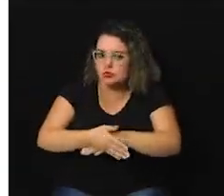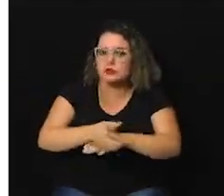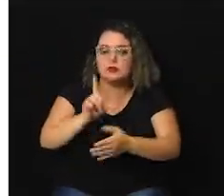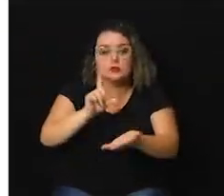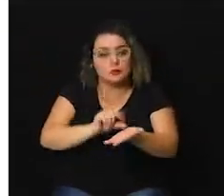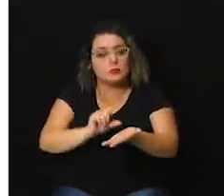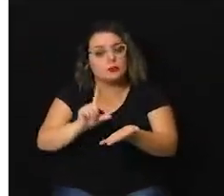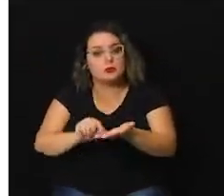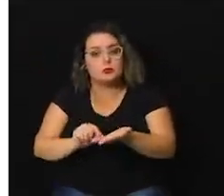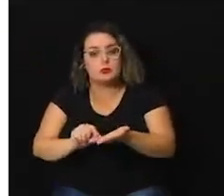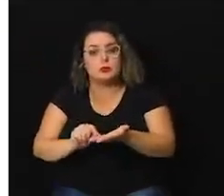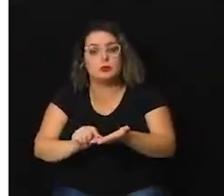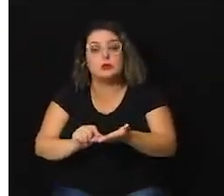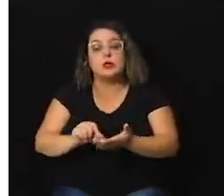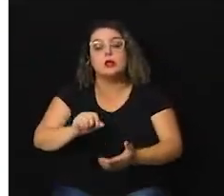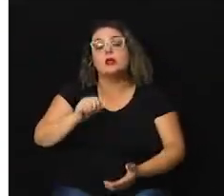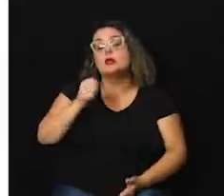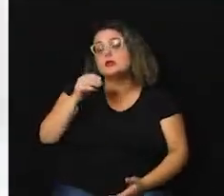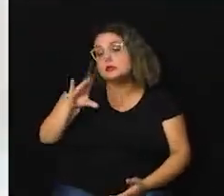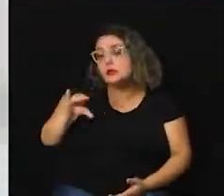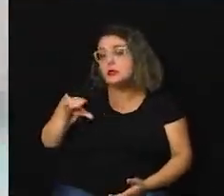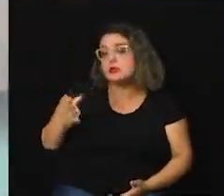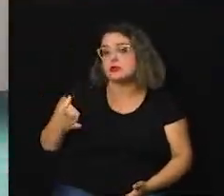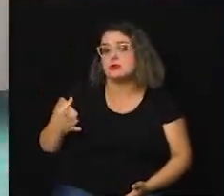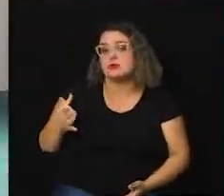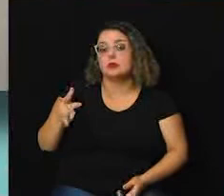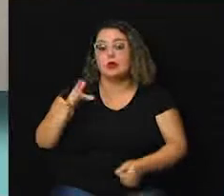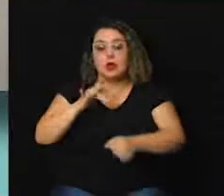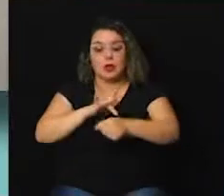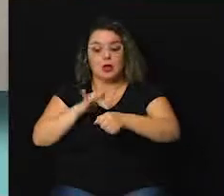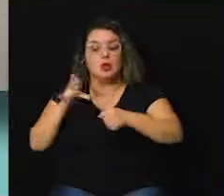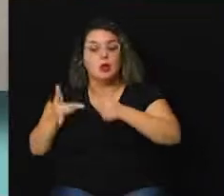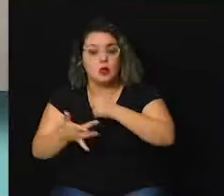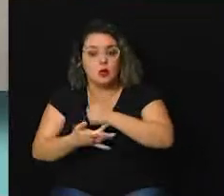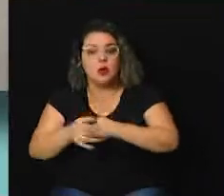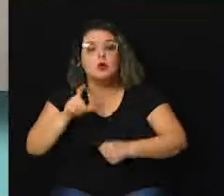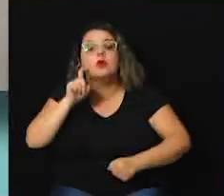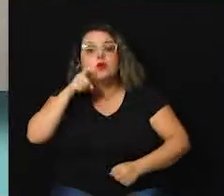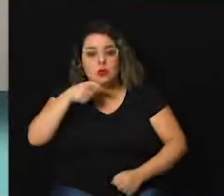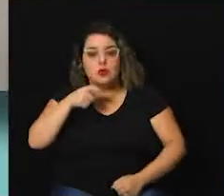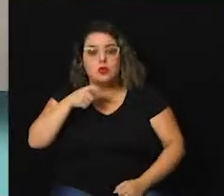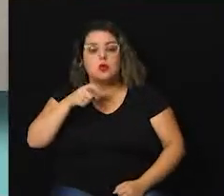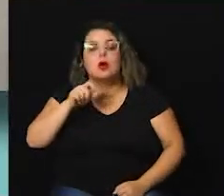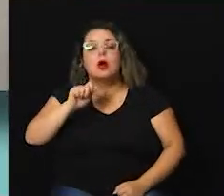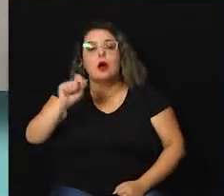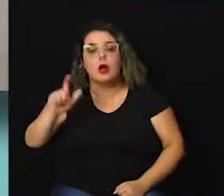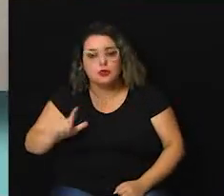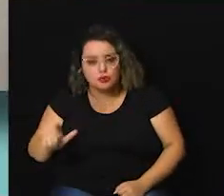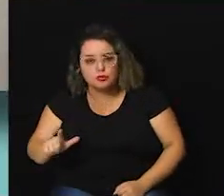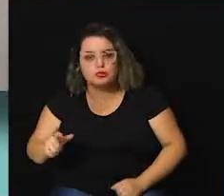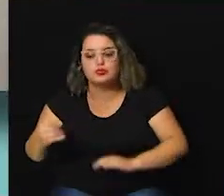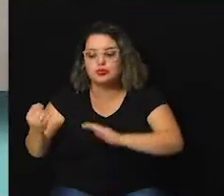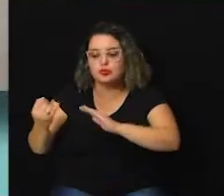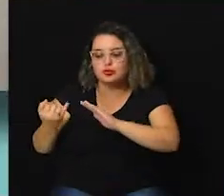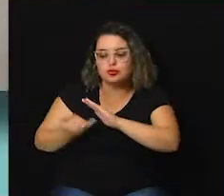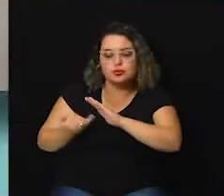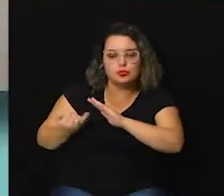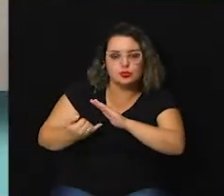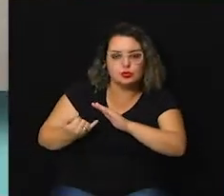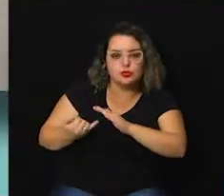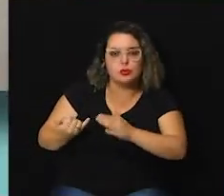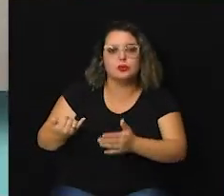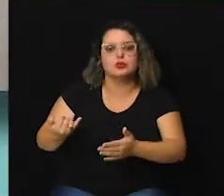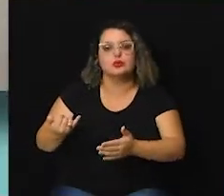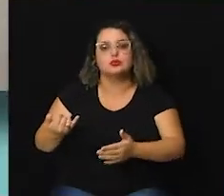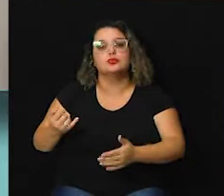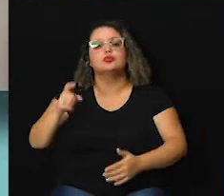artigo, embora ele seja científico. Então, assim, nas redes sociais do Instituto Arara Azul, a gente traduz esta informação numa